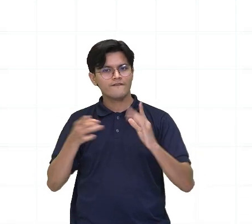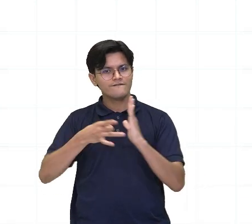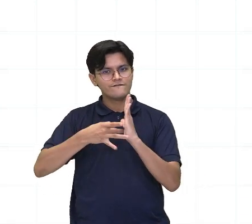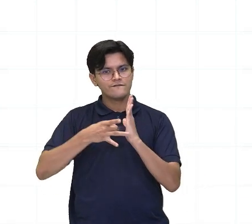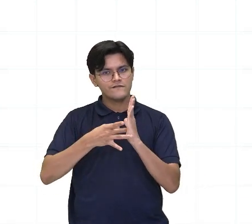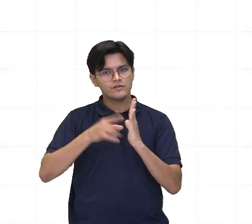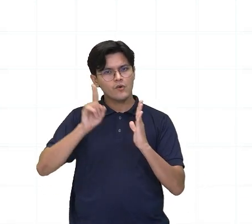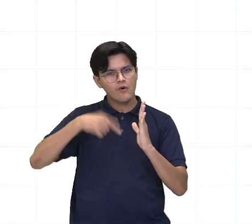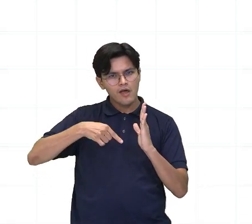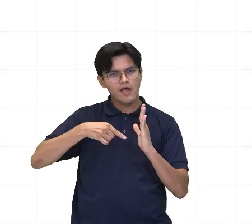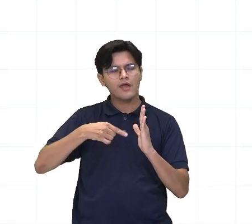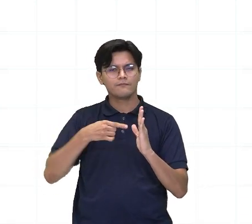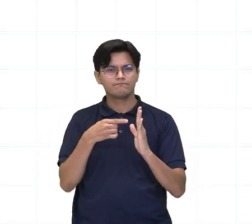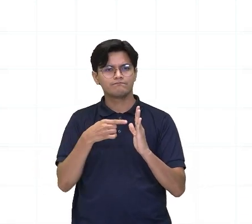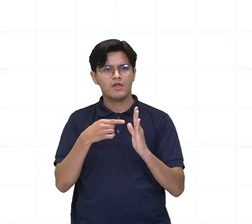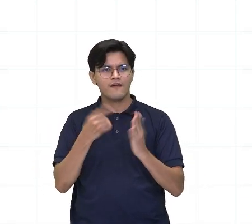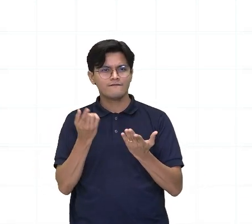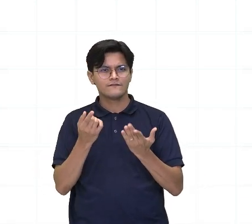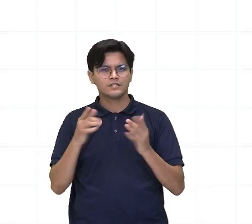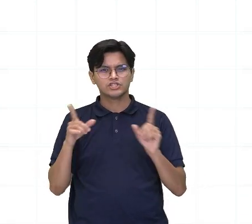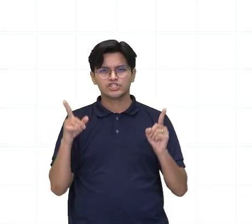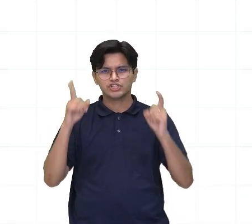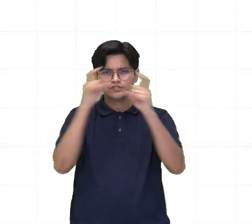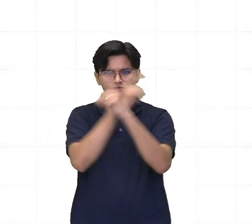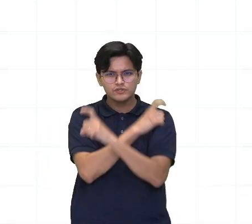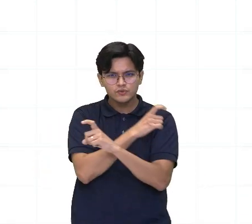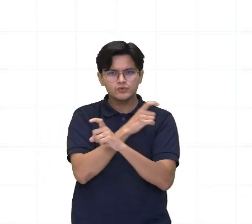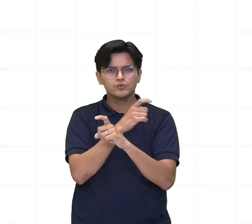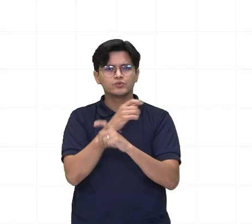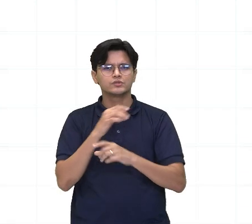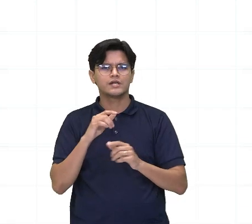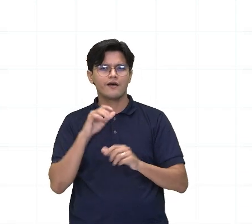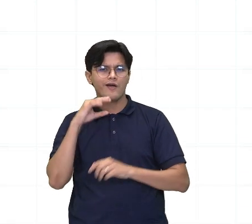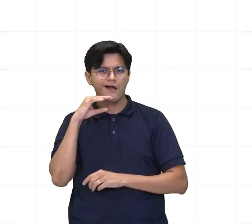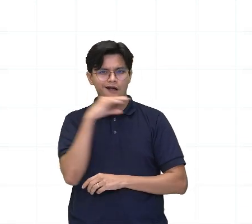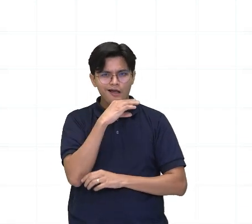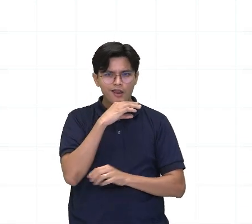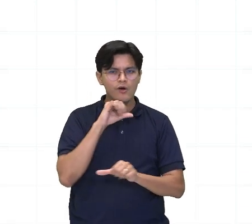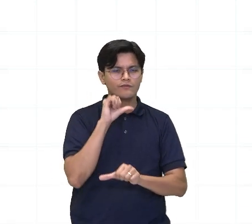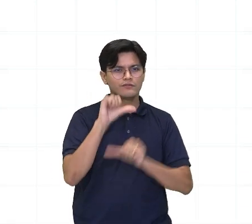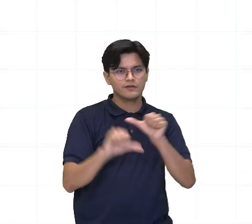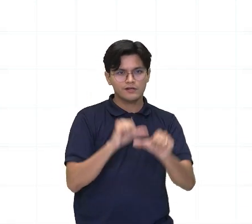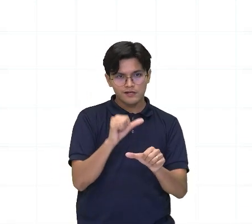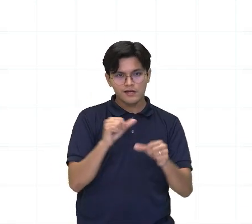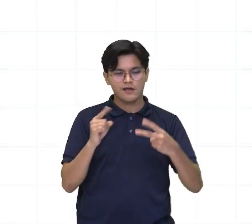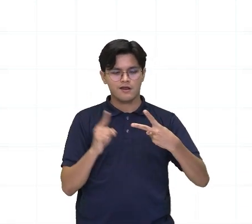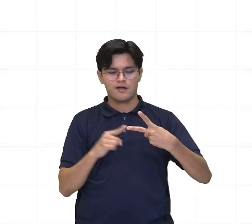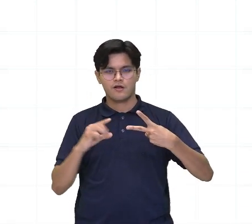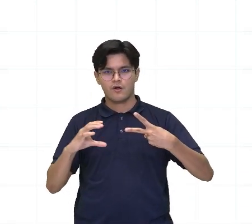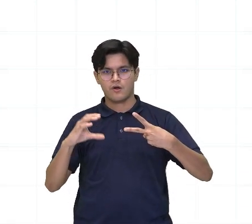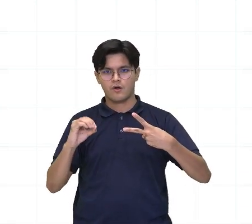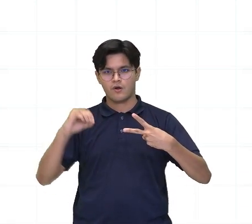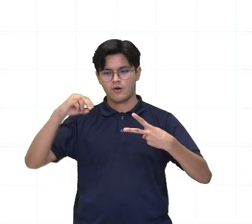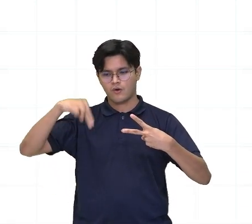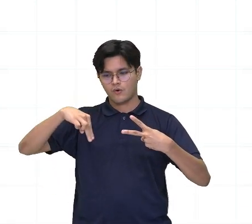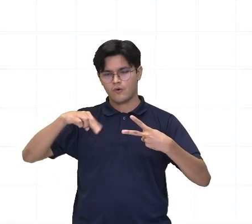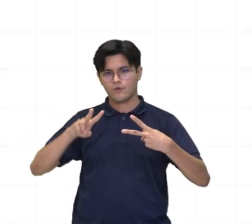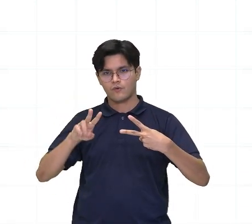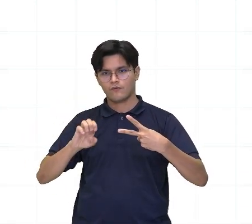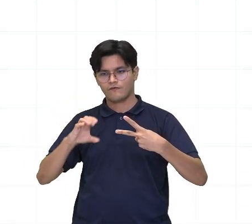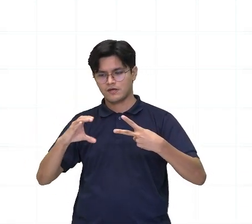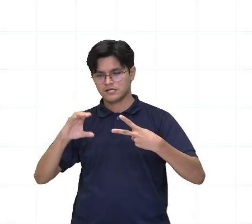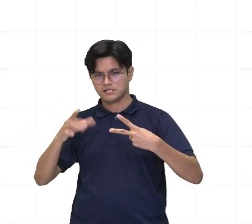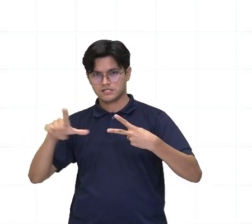volta. A conveção térmica é a tampa que vai impedir as trocas, né, de calor